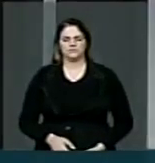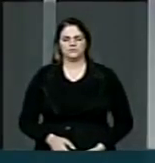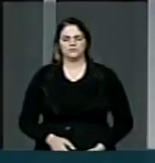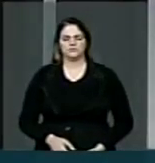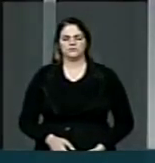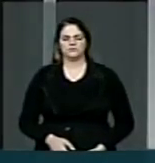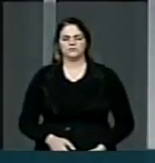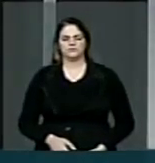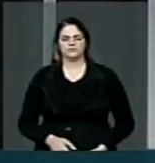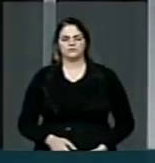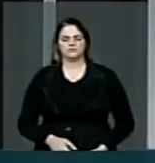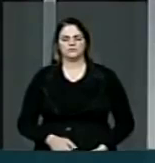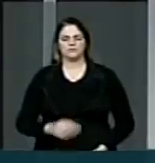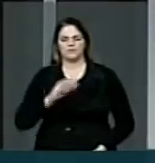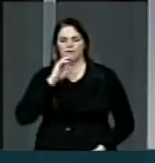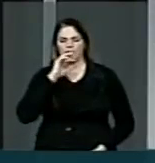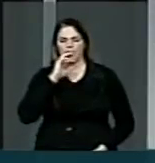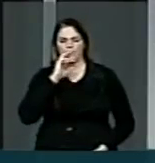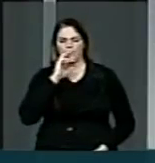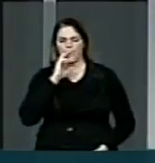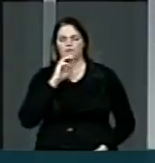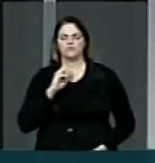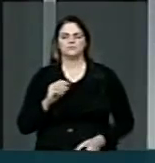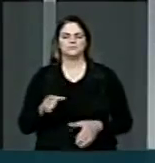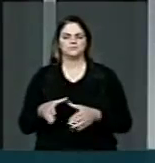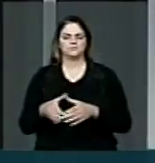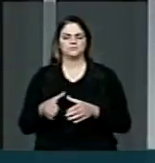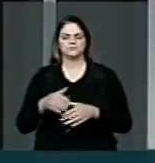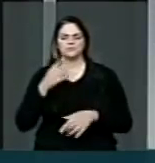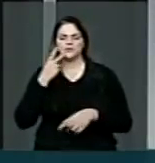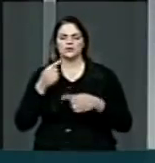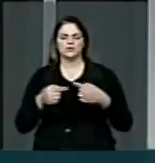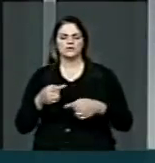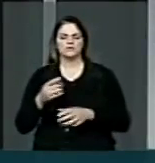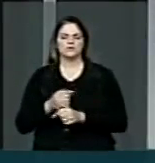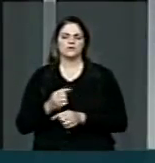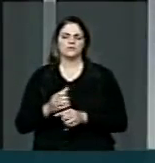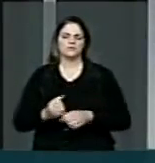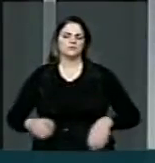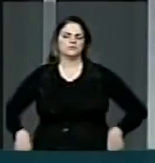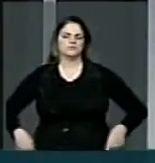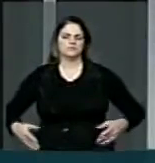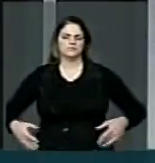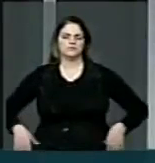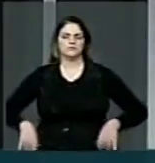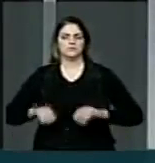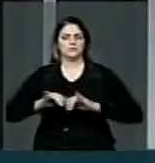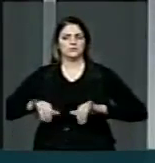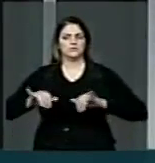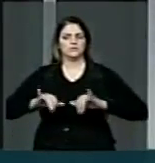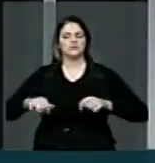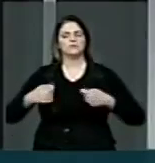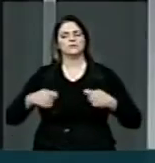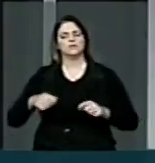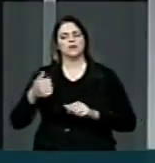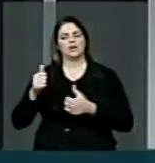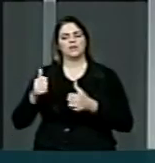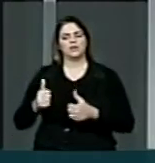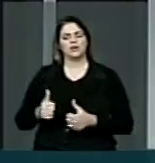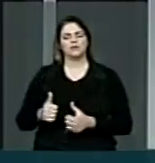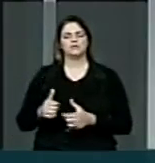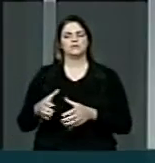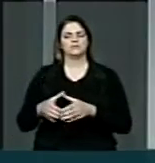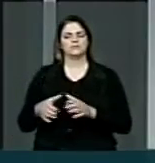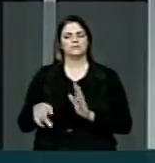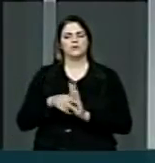da escrutinação contábil do partido, a dispensa na campanha da Justiça Eleitoral fica vedado a análise da atividade